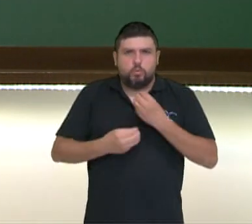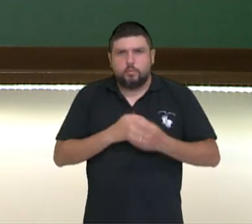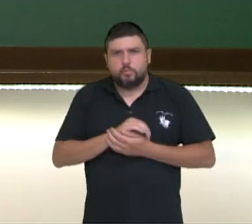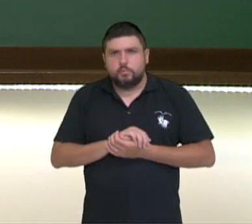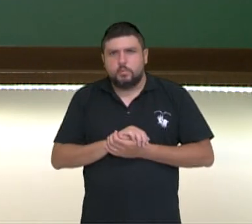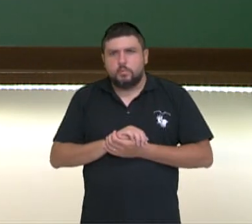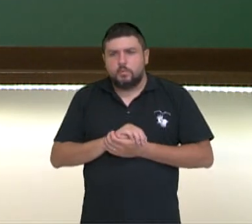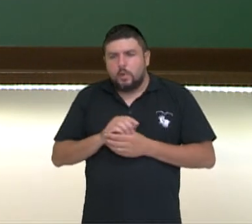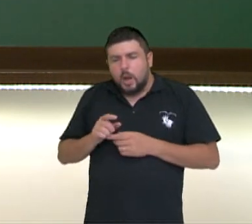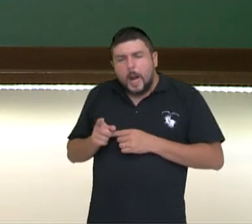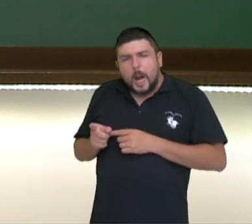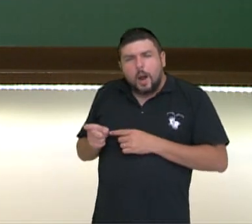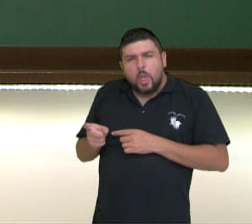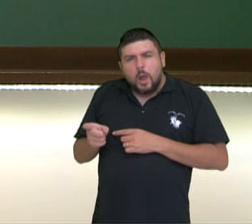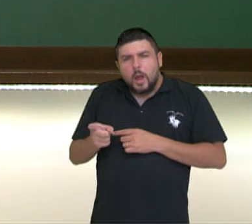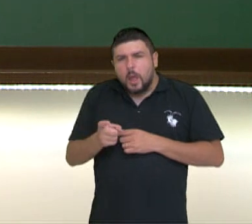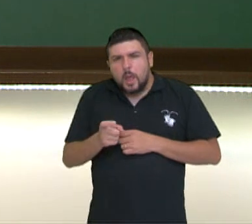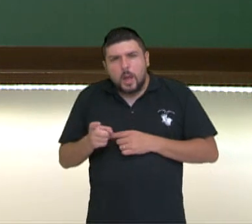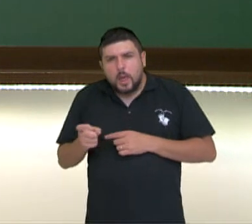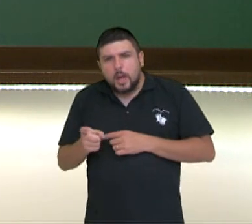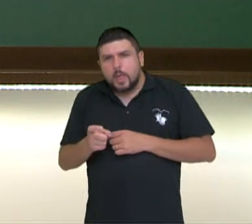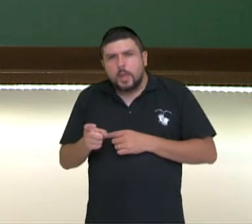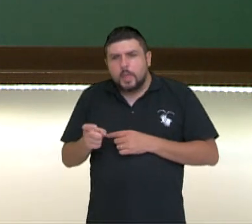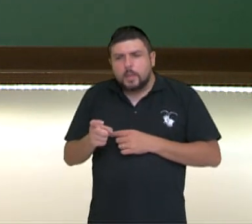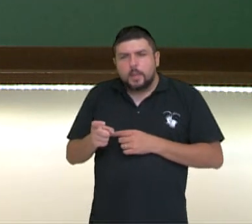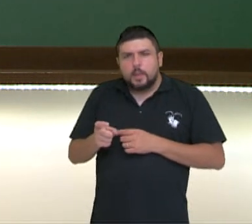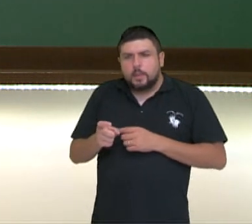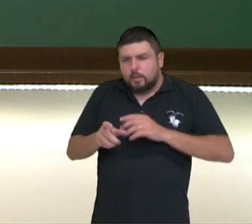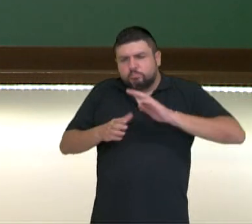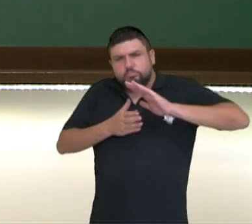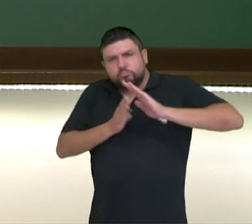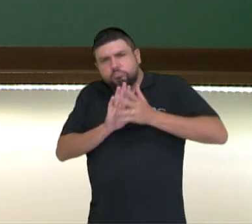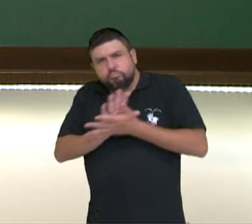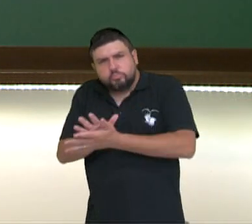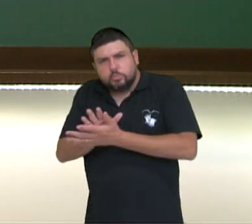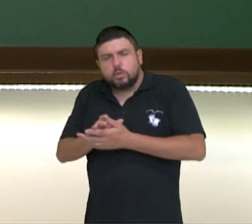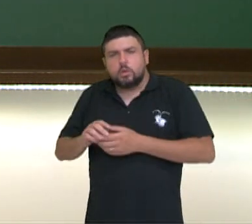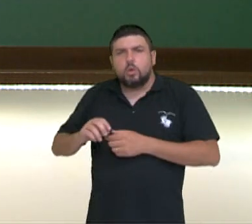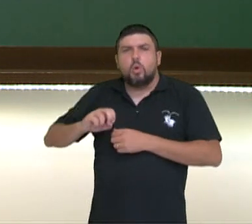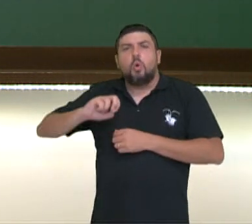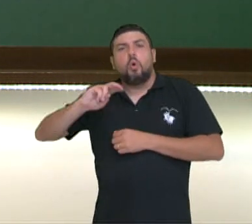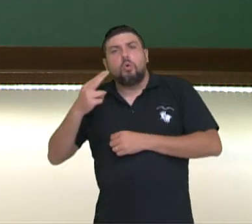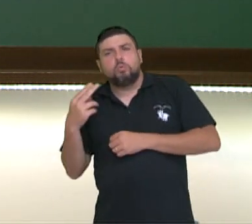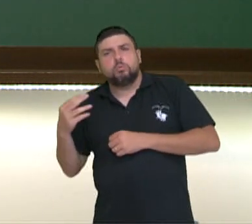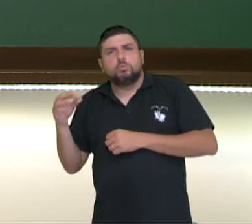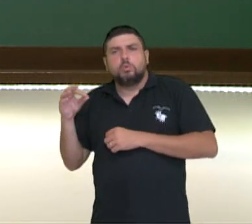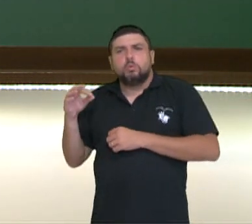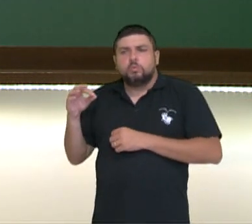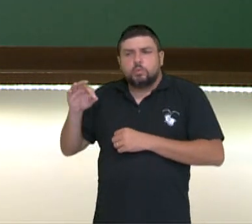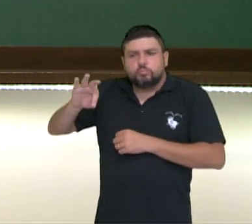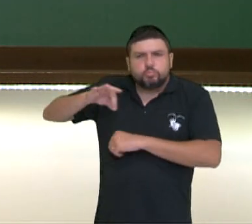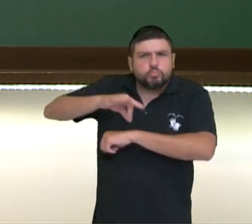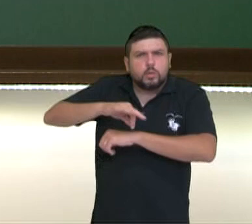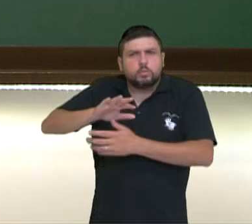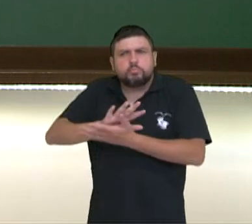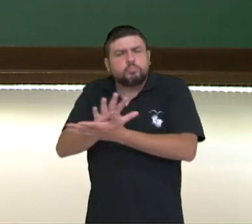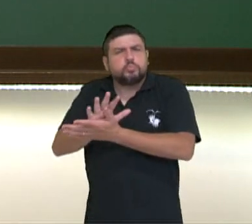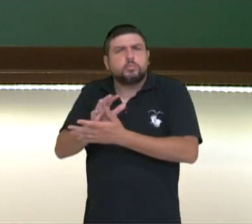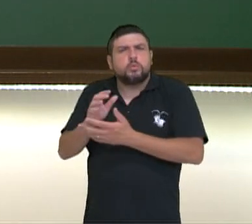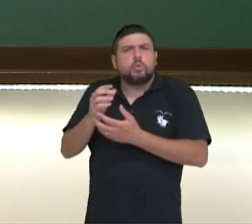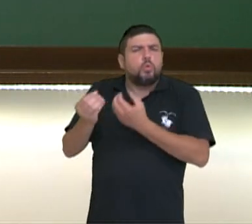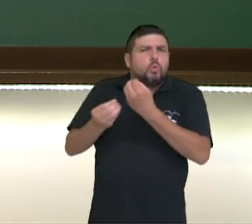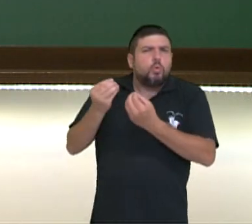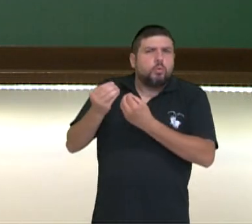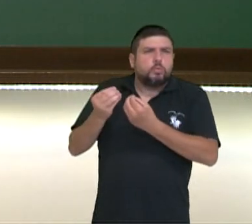desenvolvimento das larvas, ou então evitando a reprodução do Aedes aegypti, desse mosquito. Belezinha? Então vamos falar um